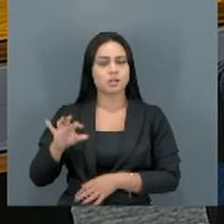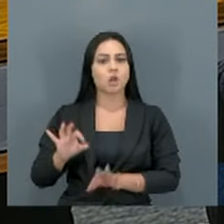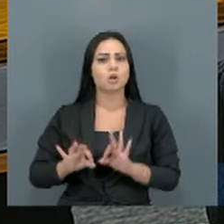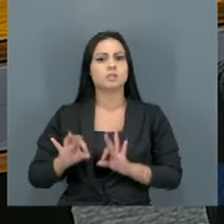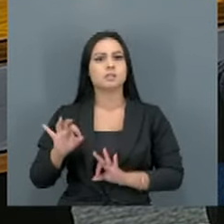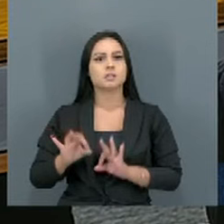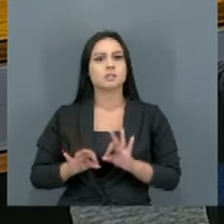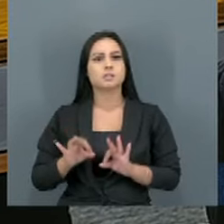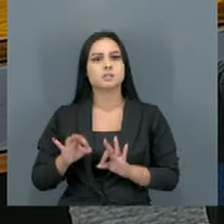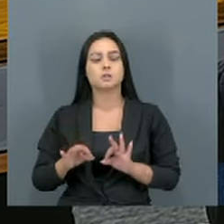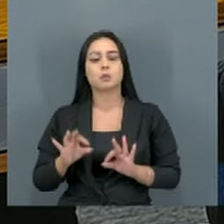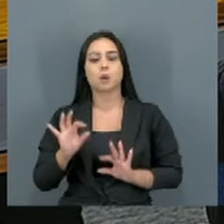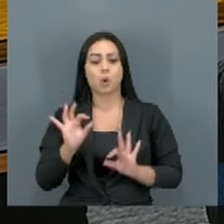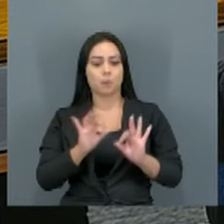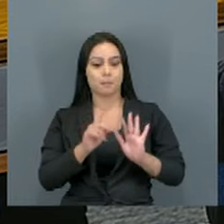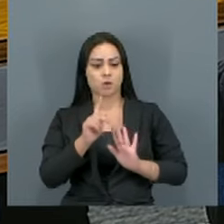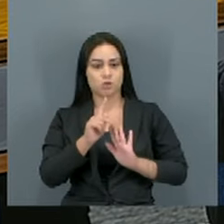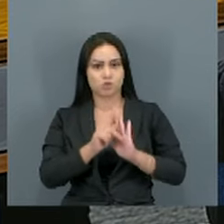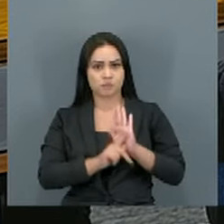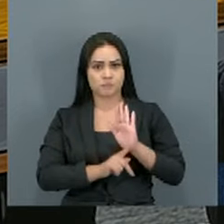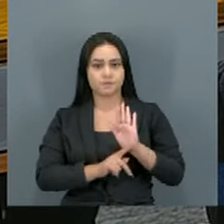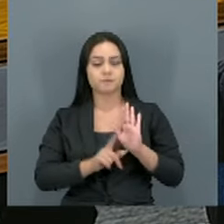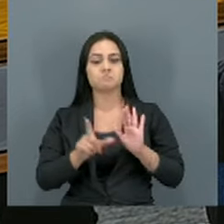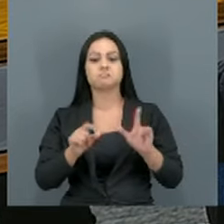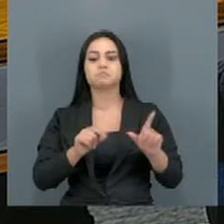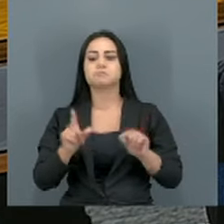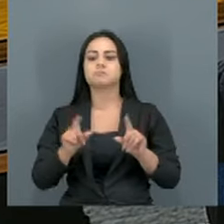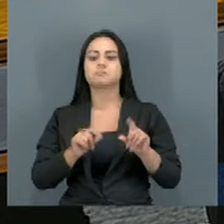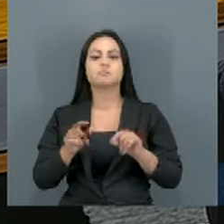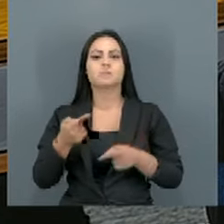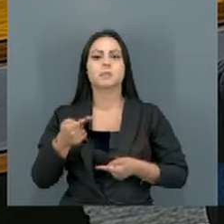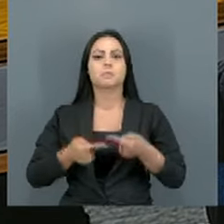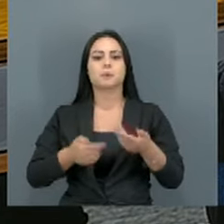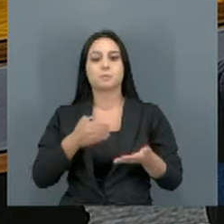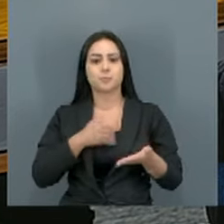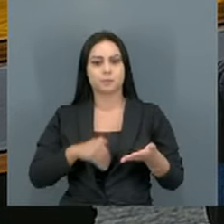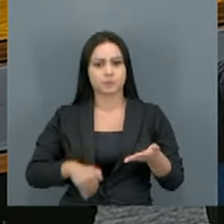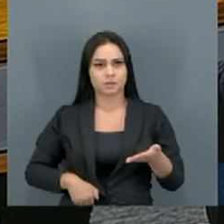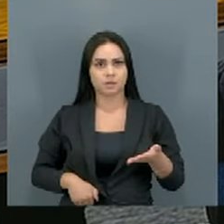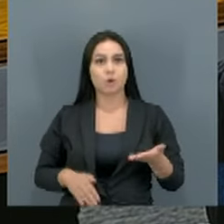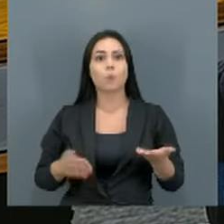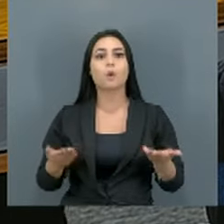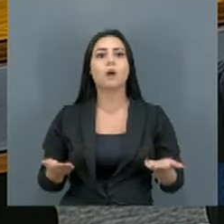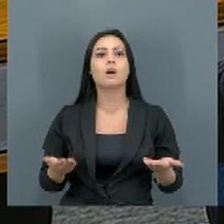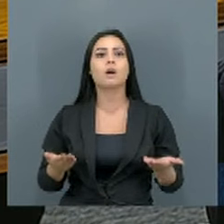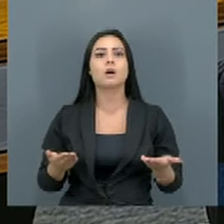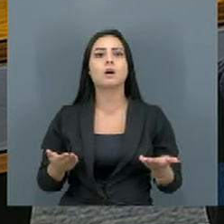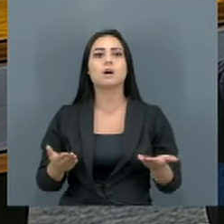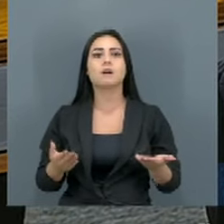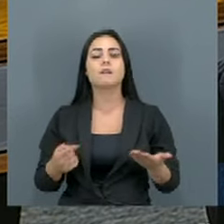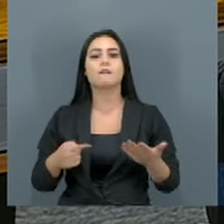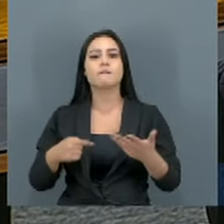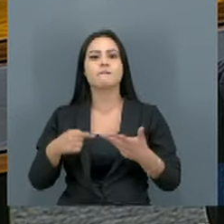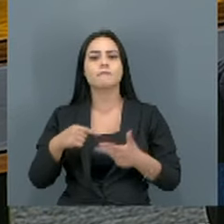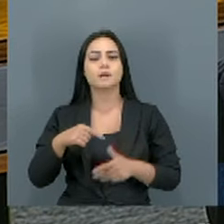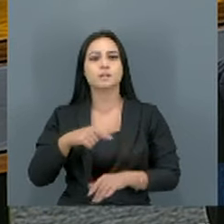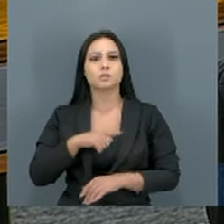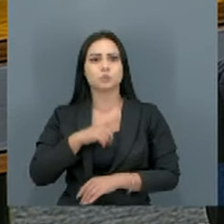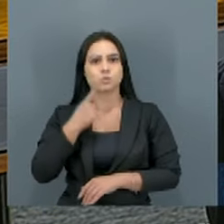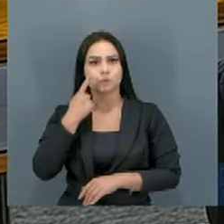organização busca formular projetos, alternativas de políticas públicas. Qual é essa, Chico? Estou lendo aqui as coisas do ISA.